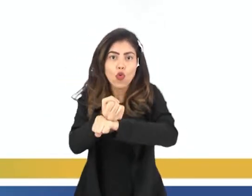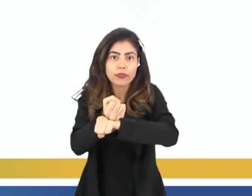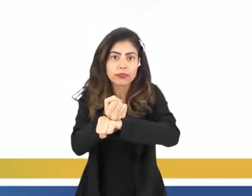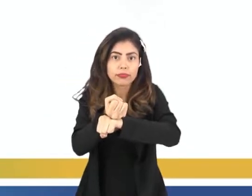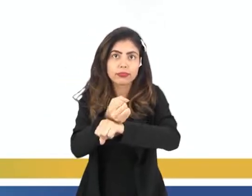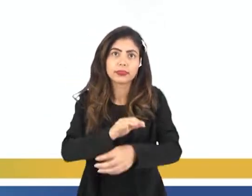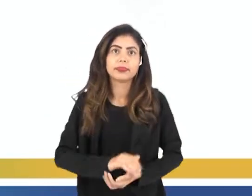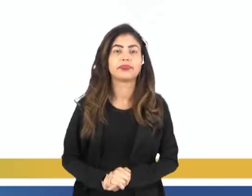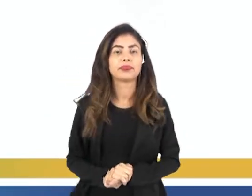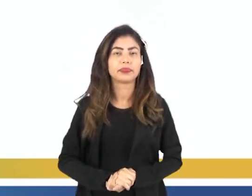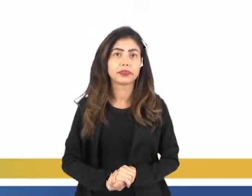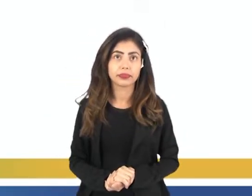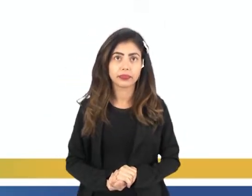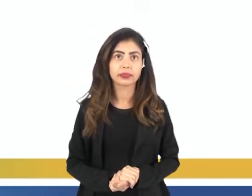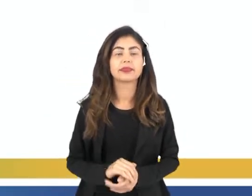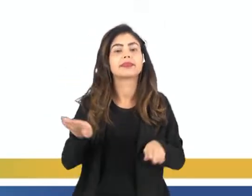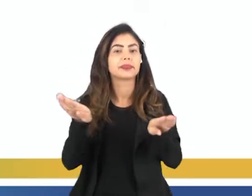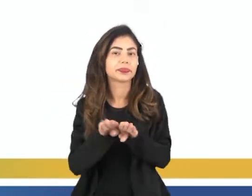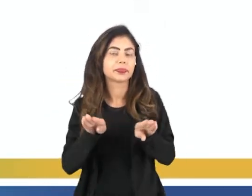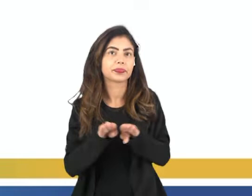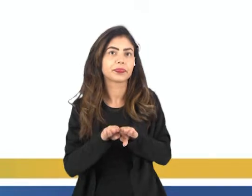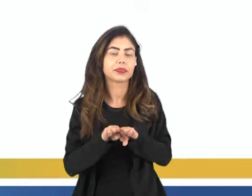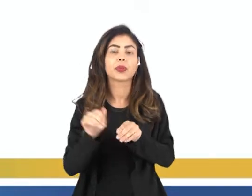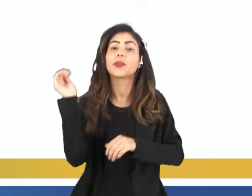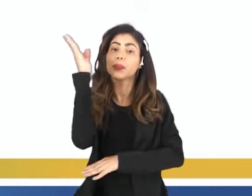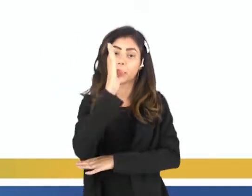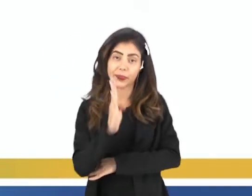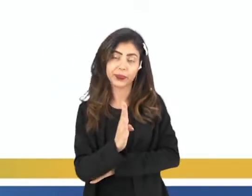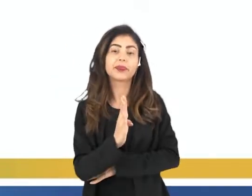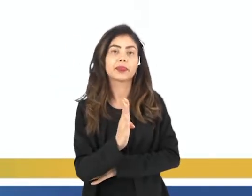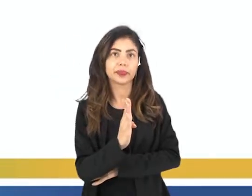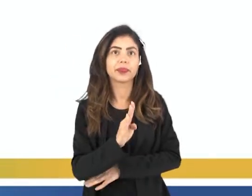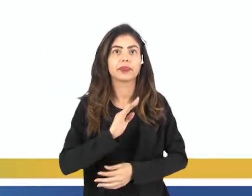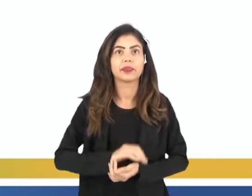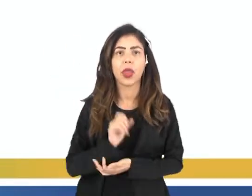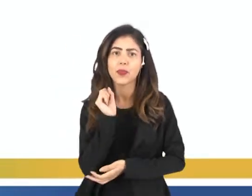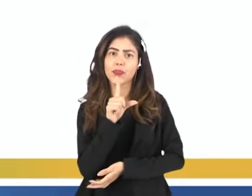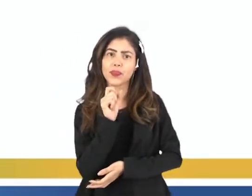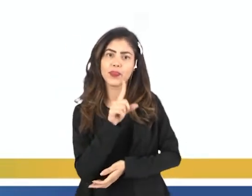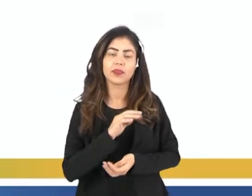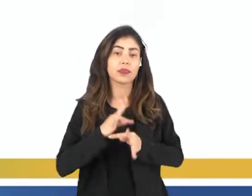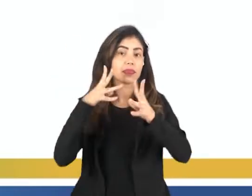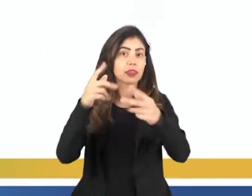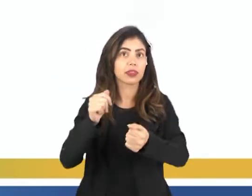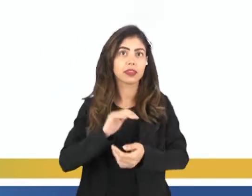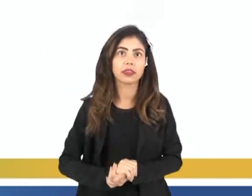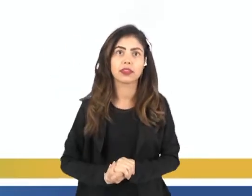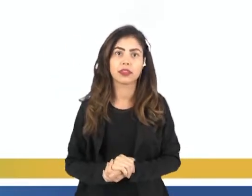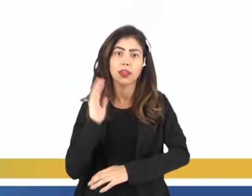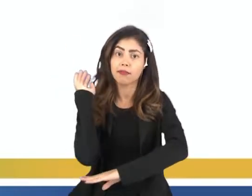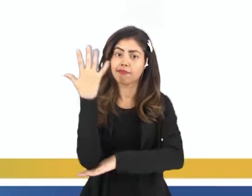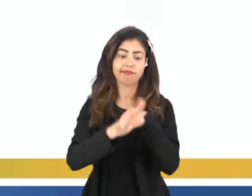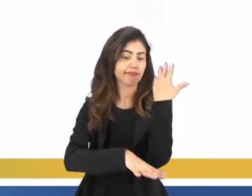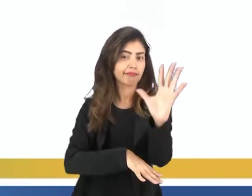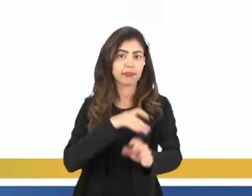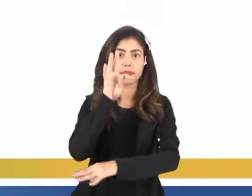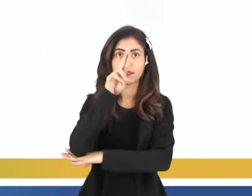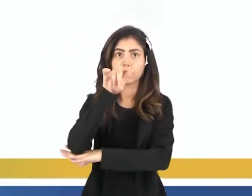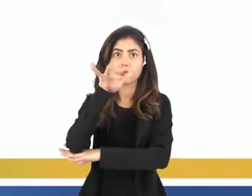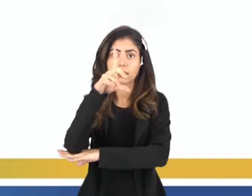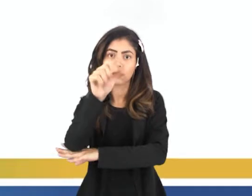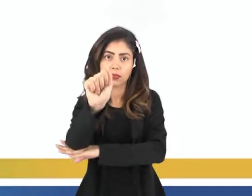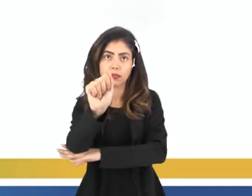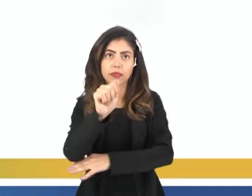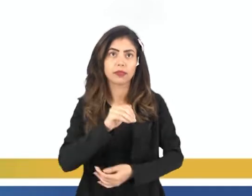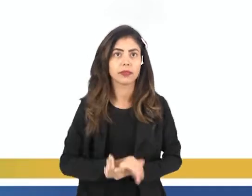parte central do Brasil. No litoral brasileiro, essa parte azul completa, nós temos a Mata